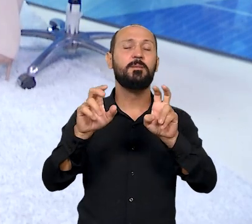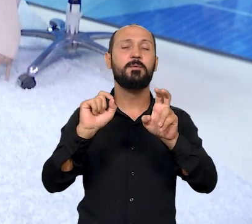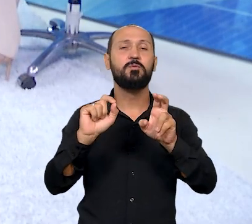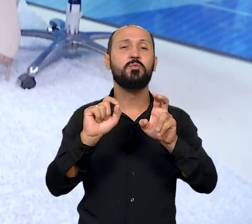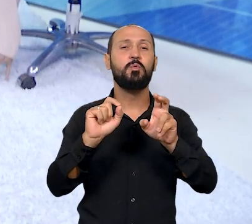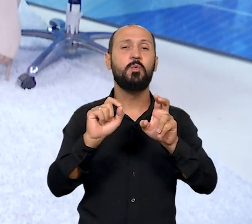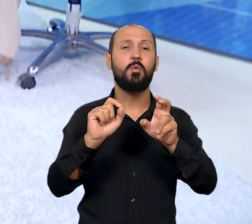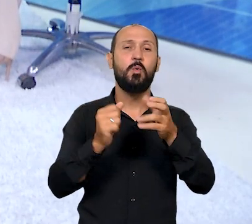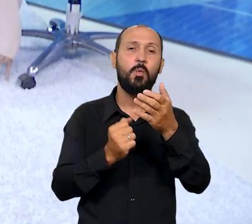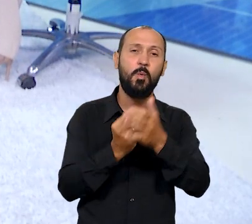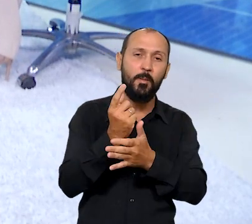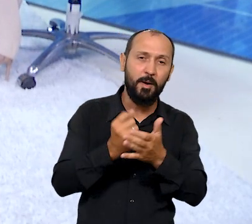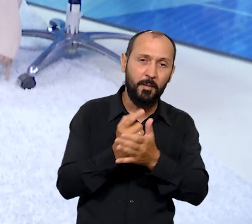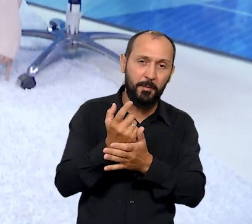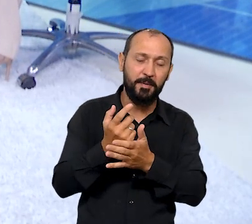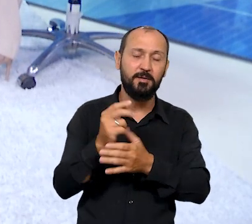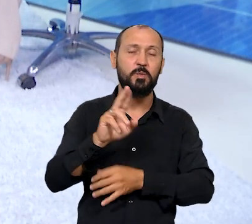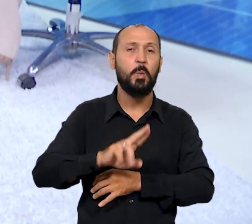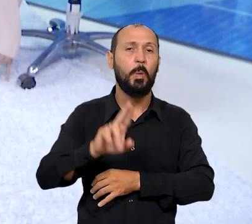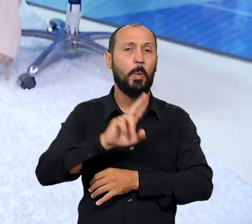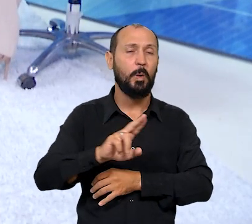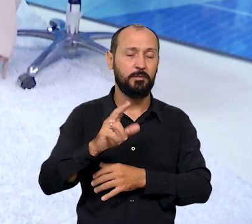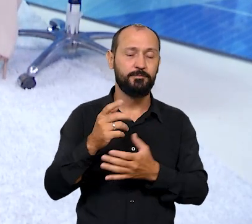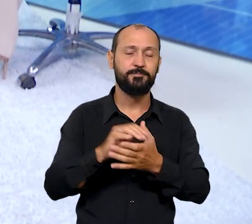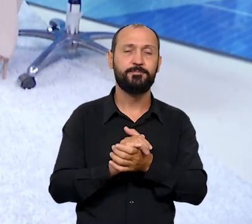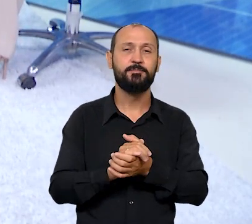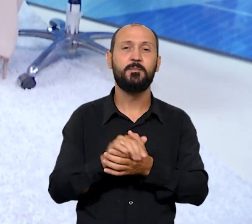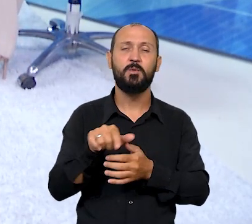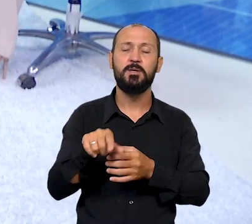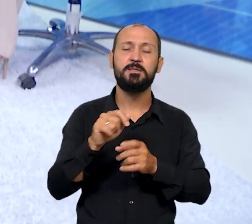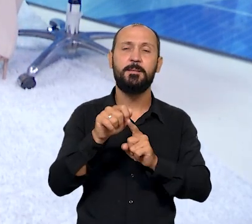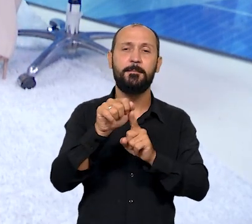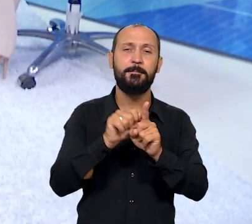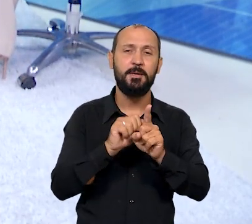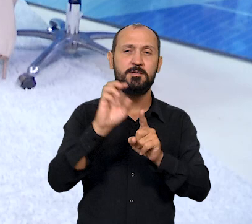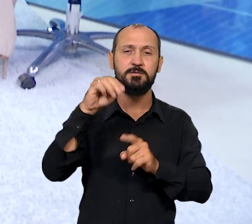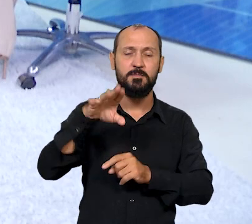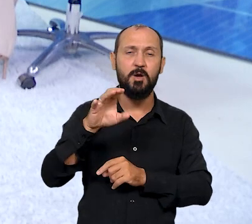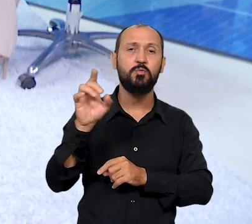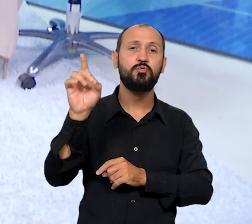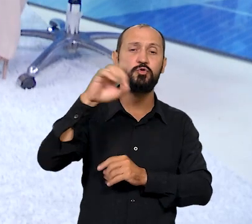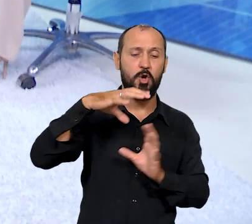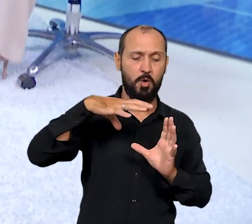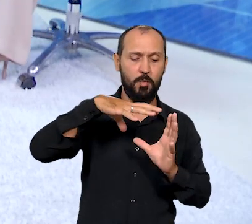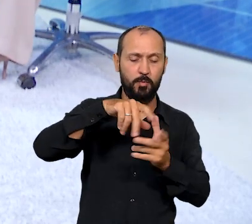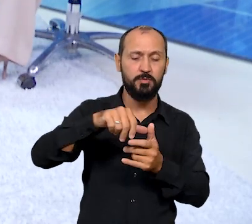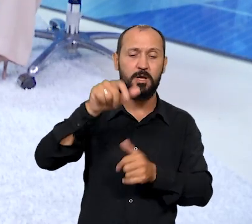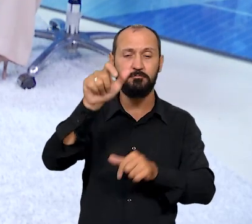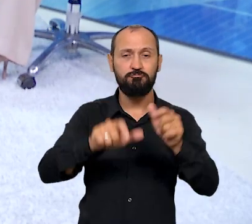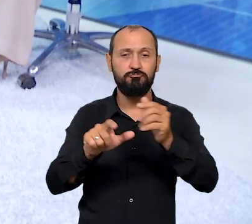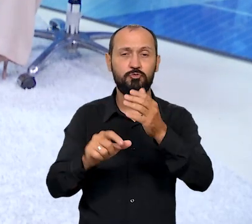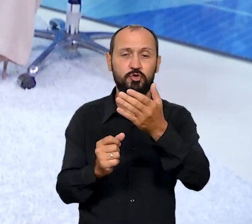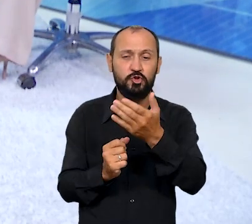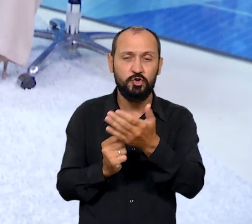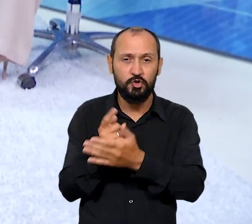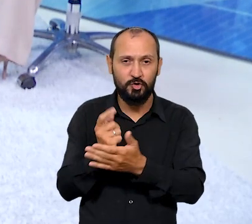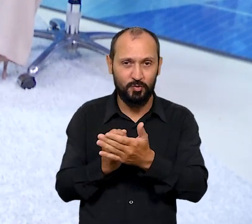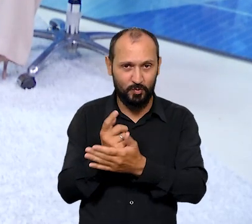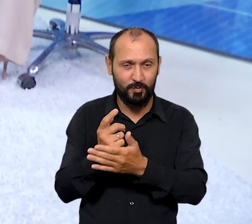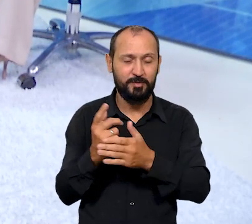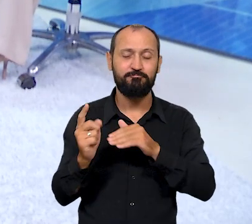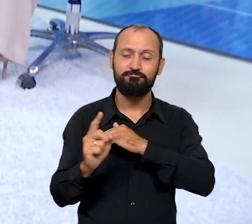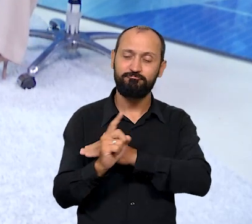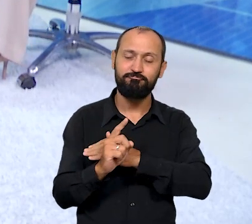em relação a essa questão do consumo. E esse mês de março é celebrado o Dia Mundial do